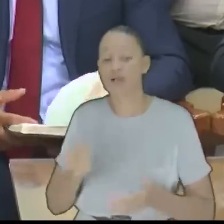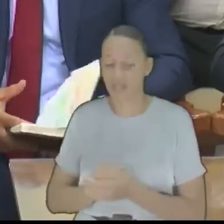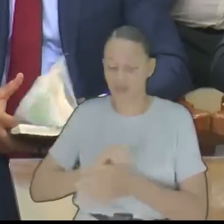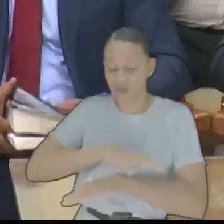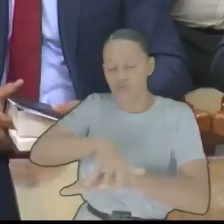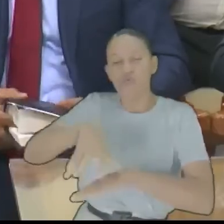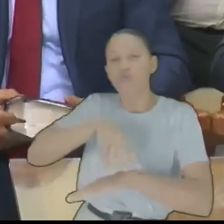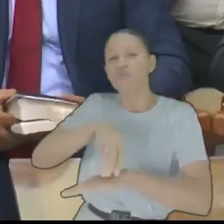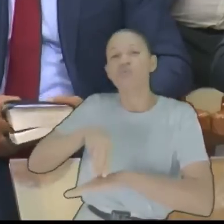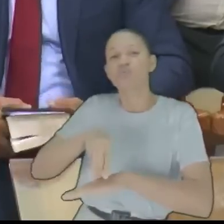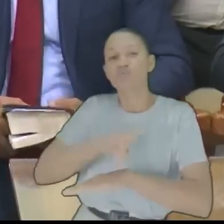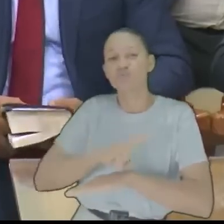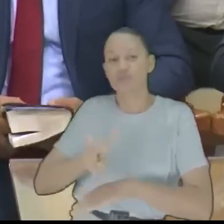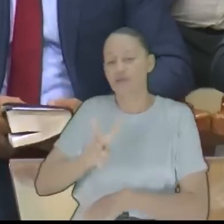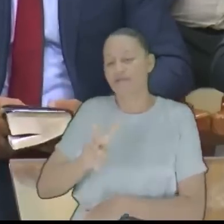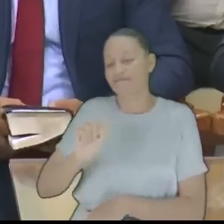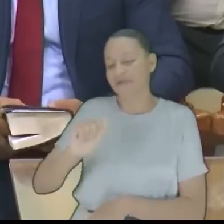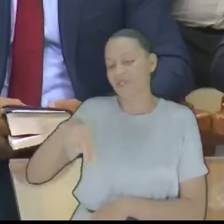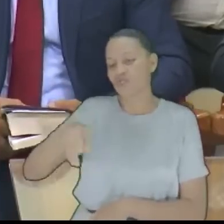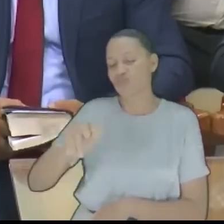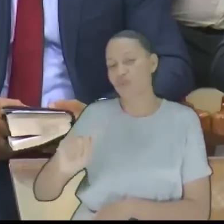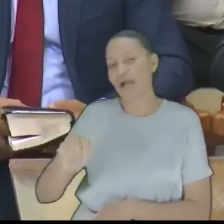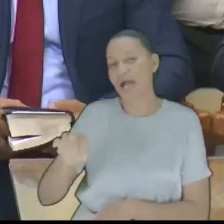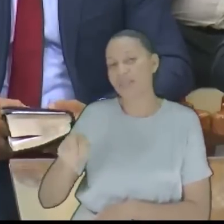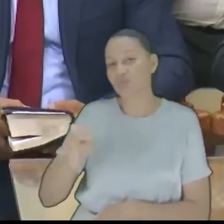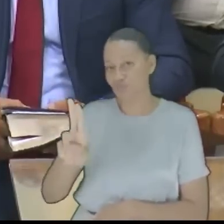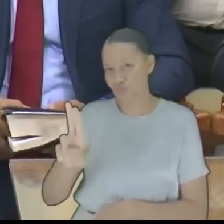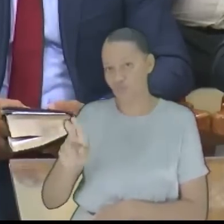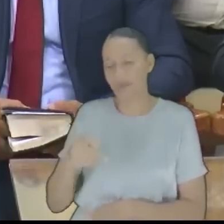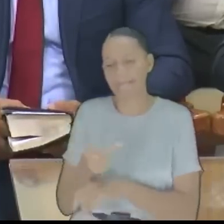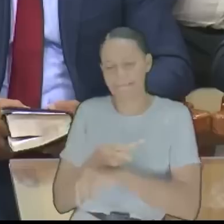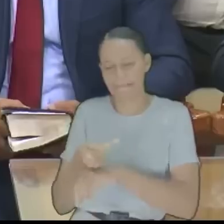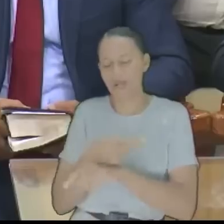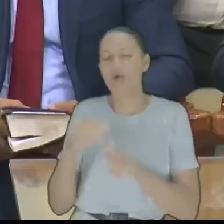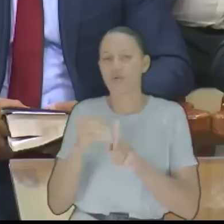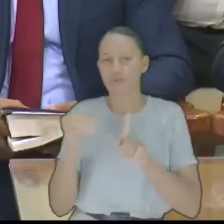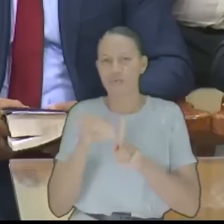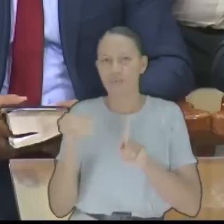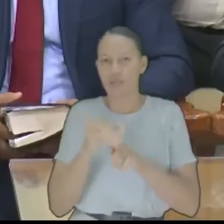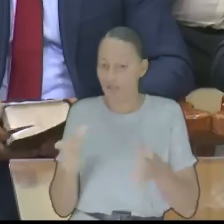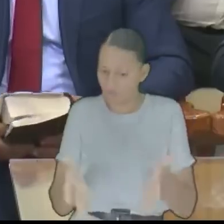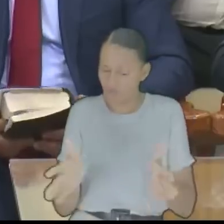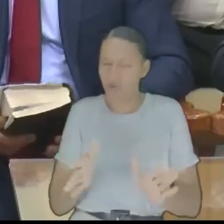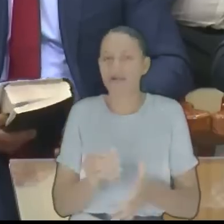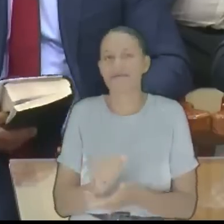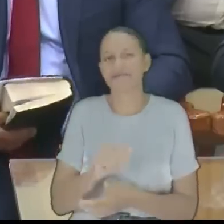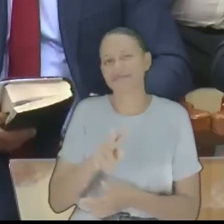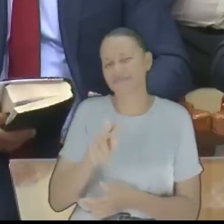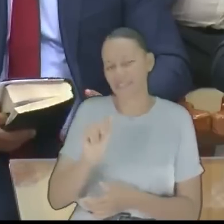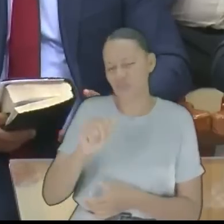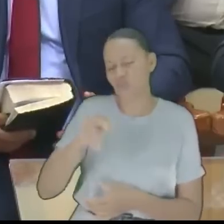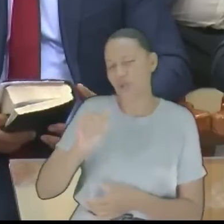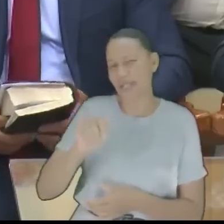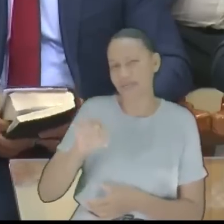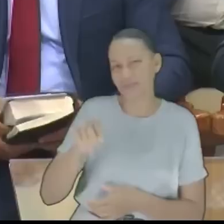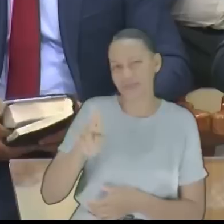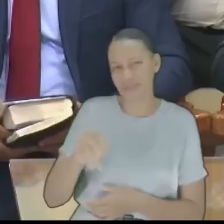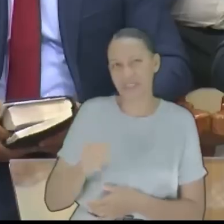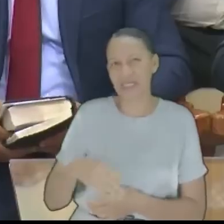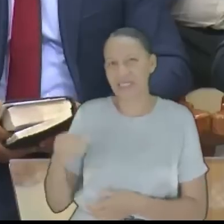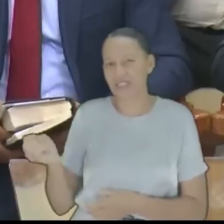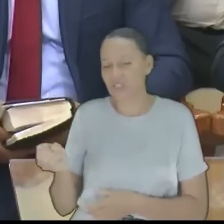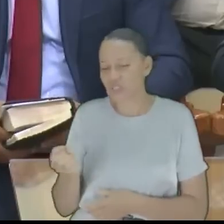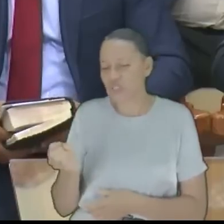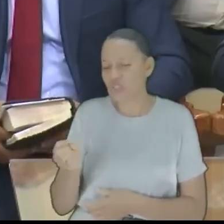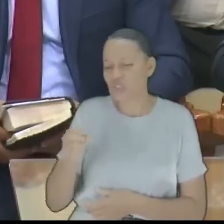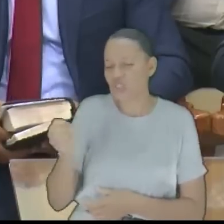ilha chamada Vanuatu. Você procura no Google, em casa agora não, Vanuatu, que antigamente se chamava Novas